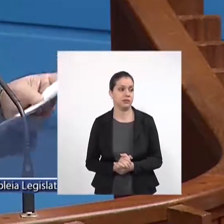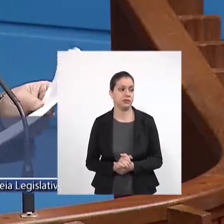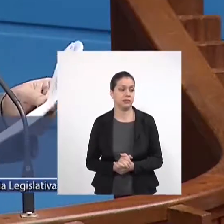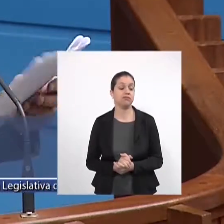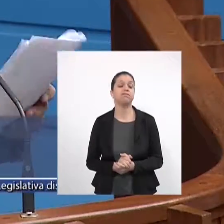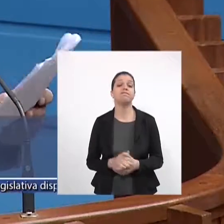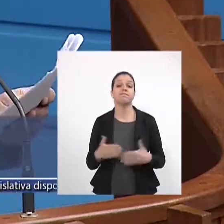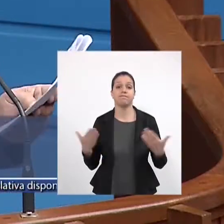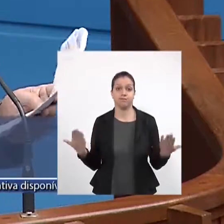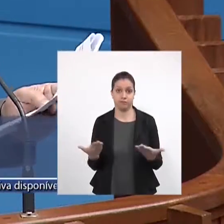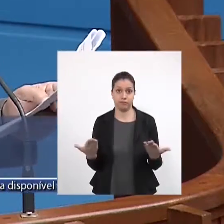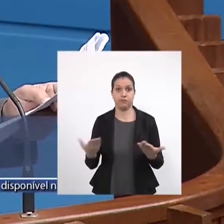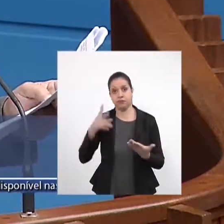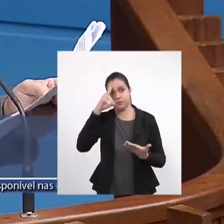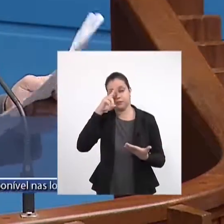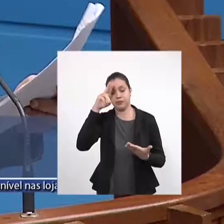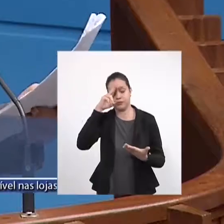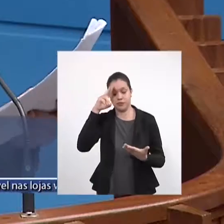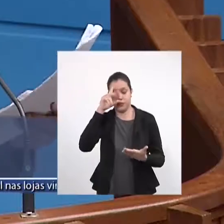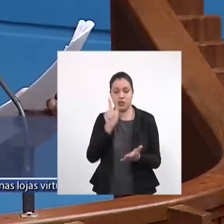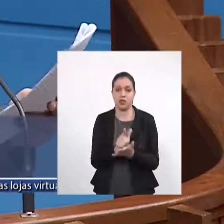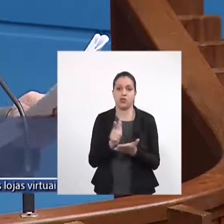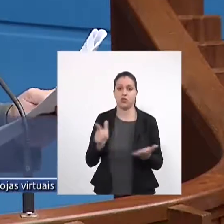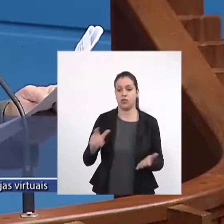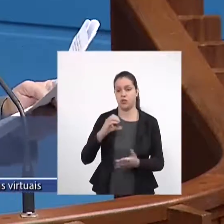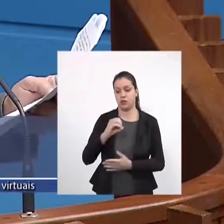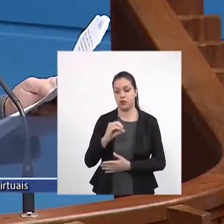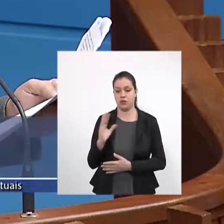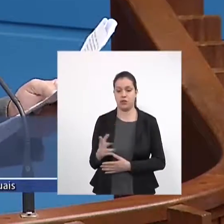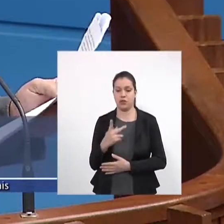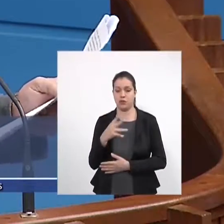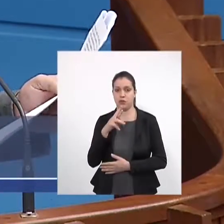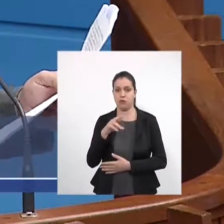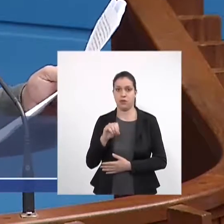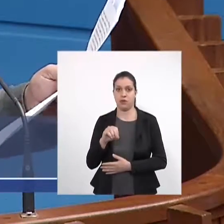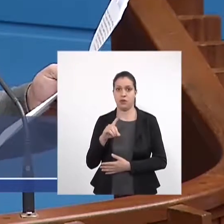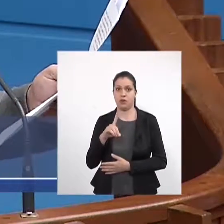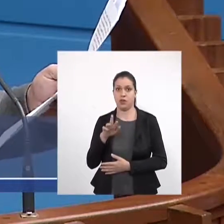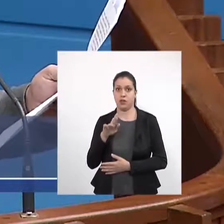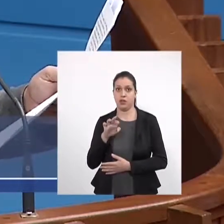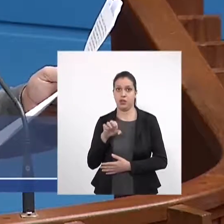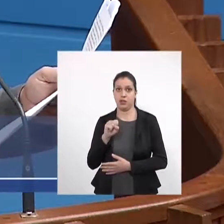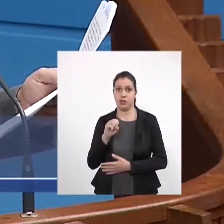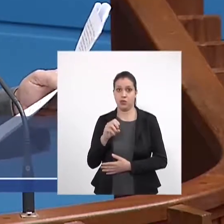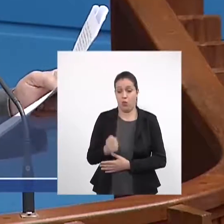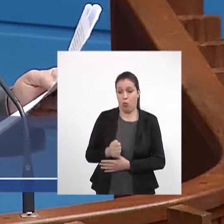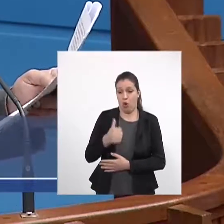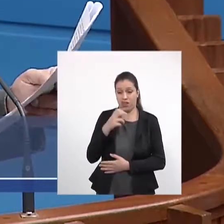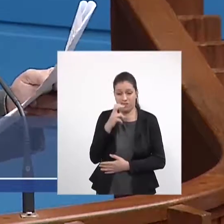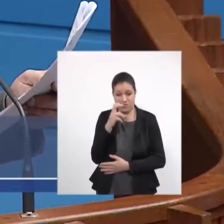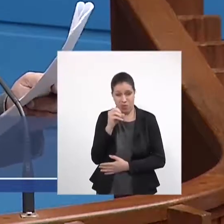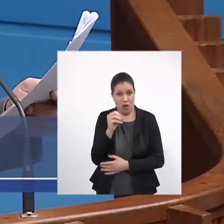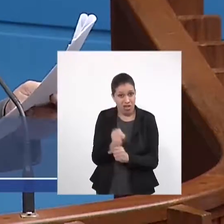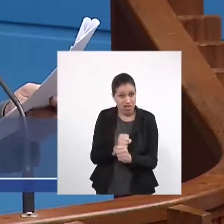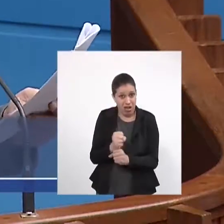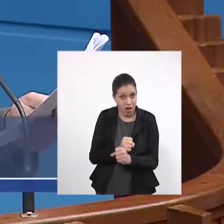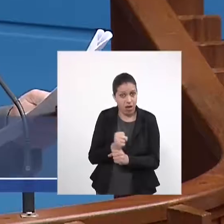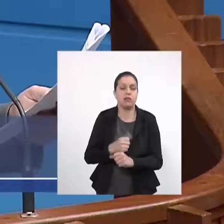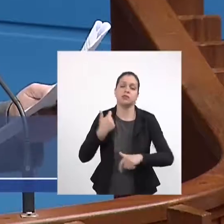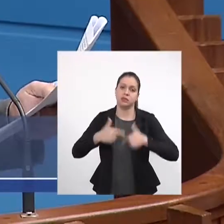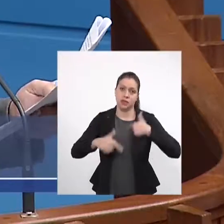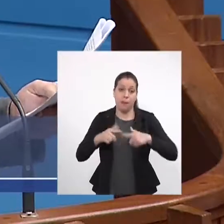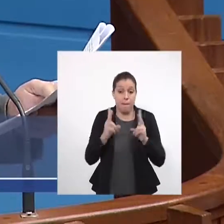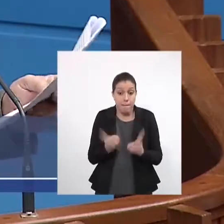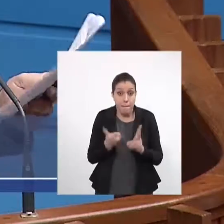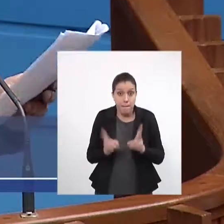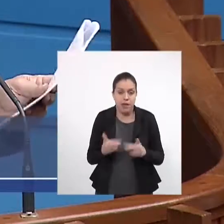com a história do jornal O Progresso. São quase 50 anos de atividade no mesmo lugar. Lembro aqui, neste